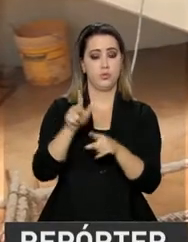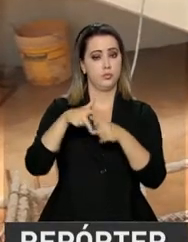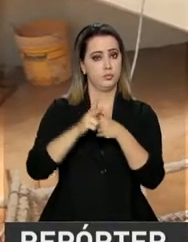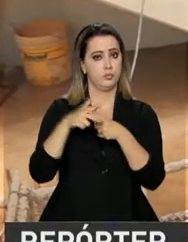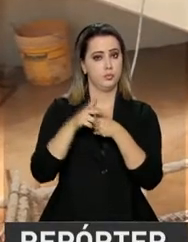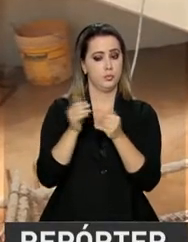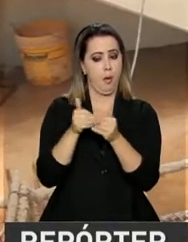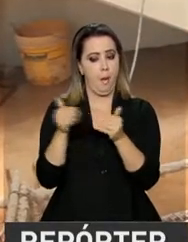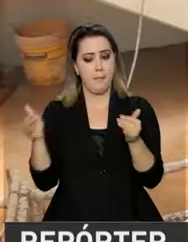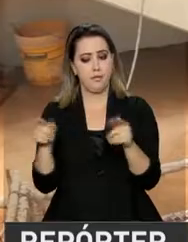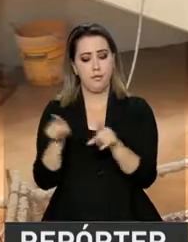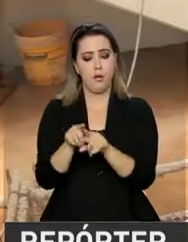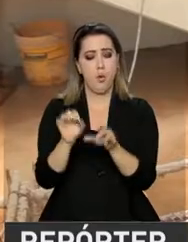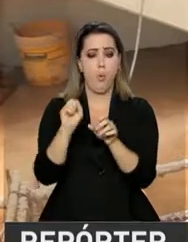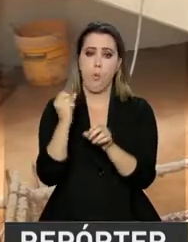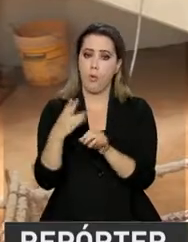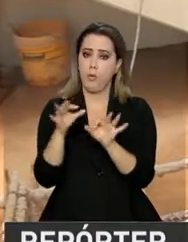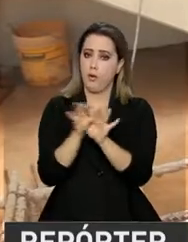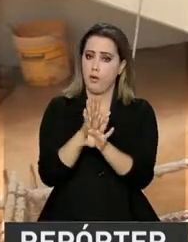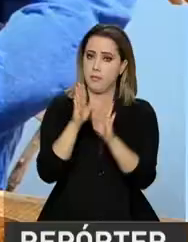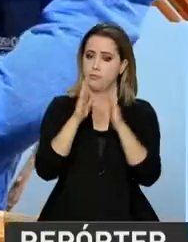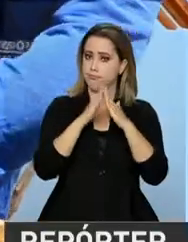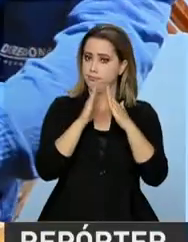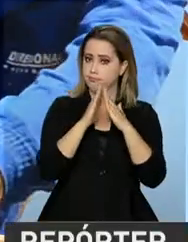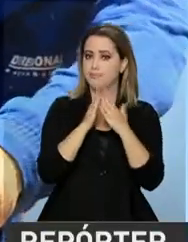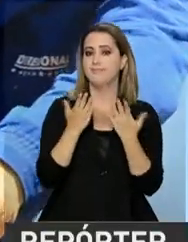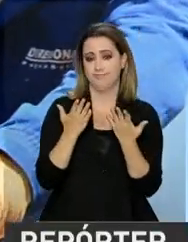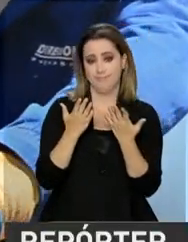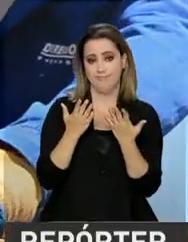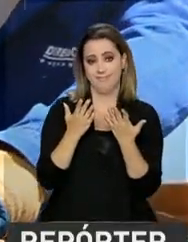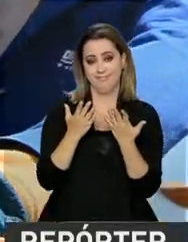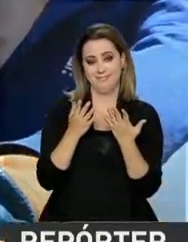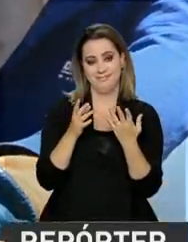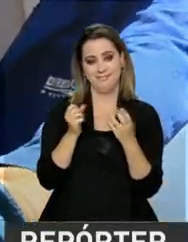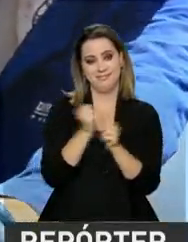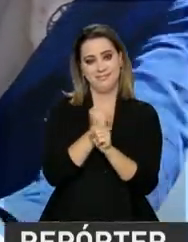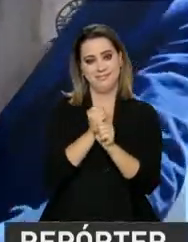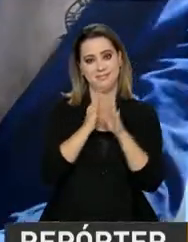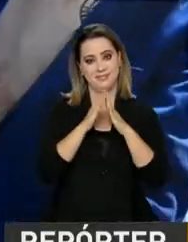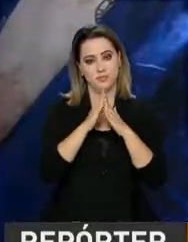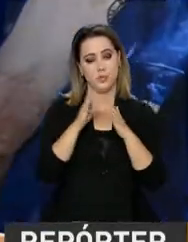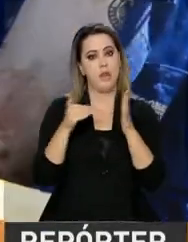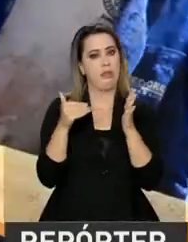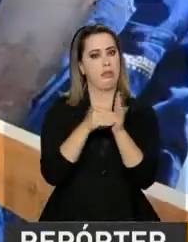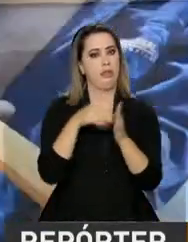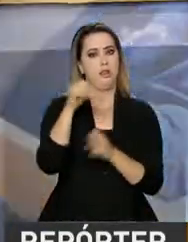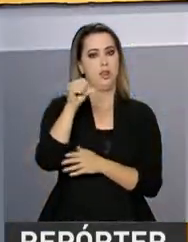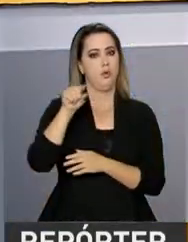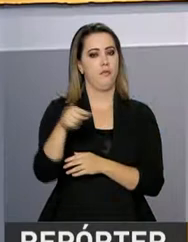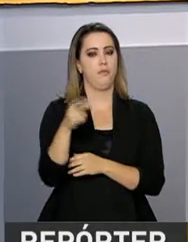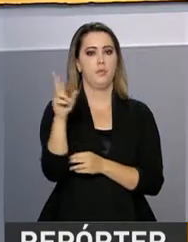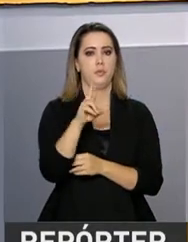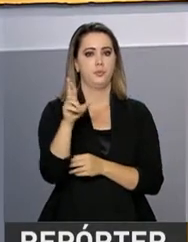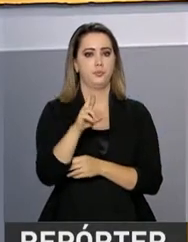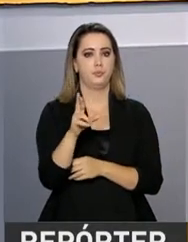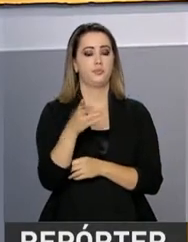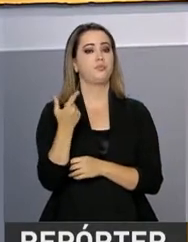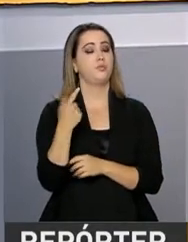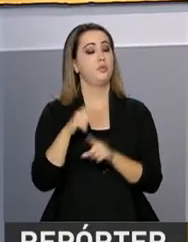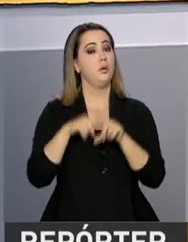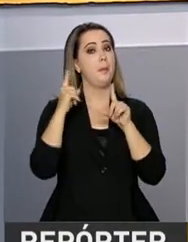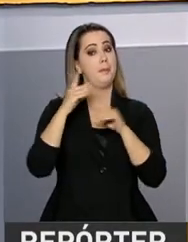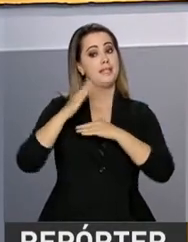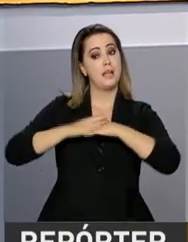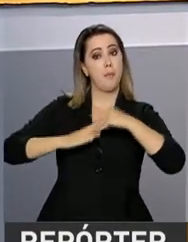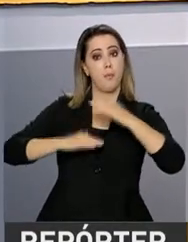ou conclusão das moradias o valor do benefício é de no máximo 9 mil reais a mão de obra das